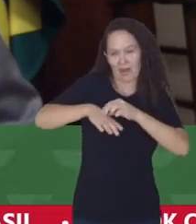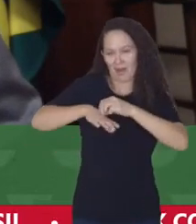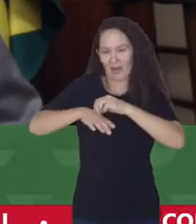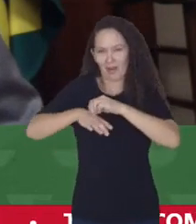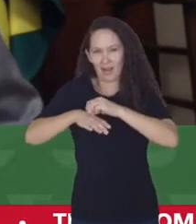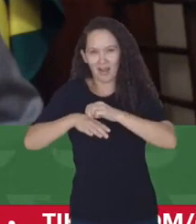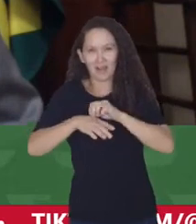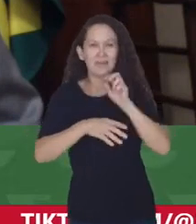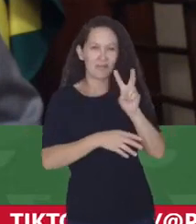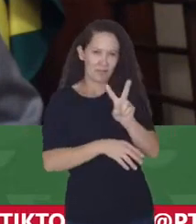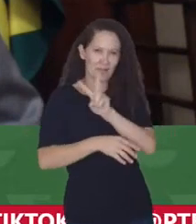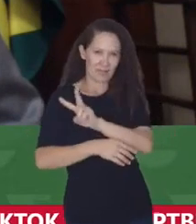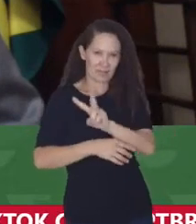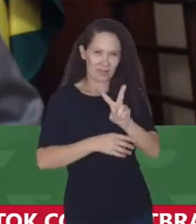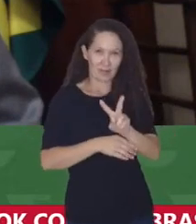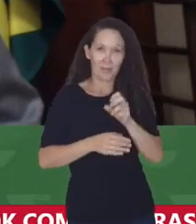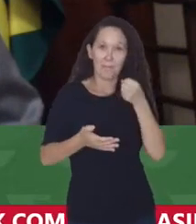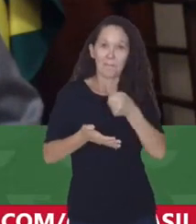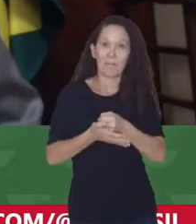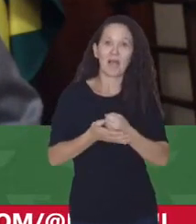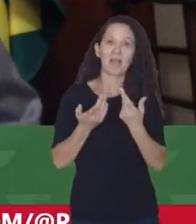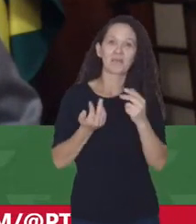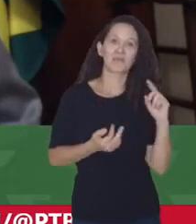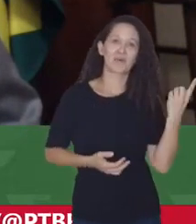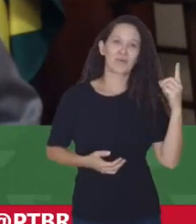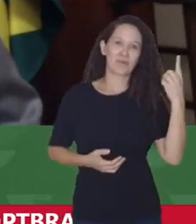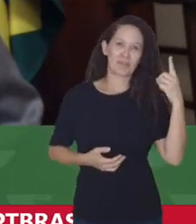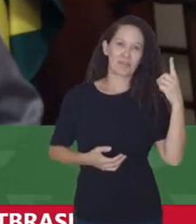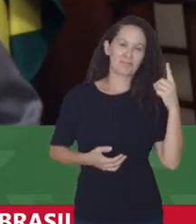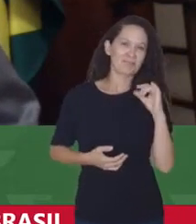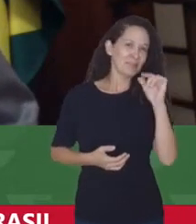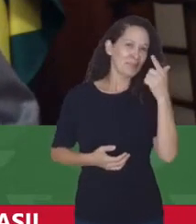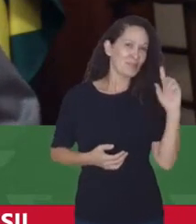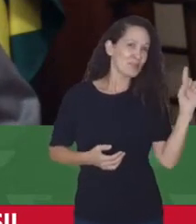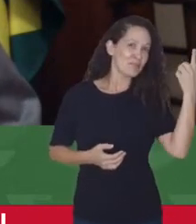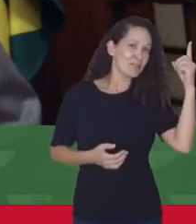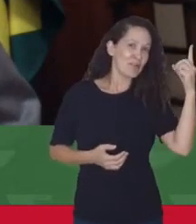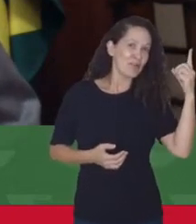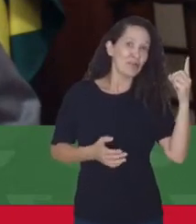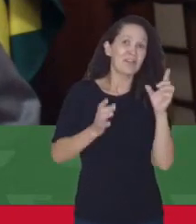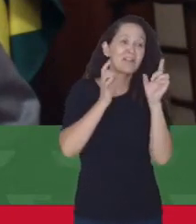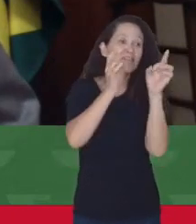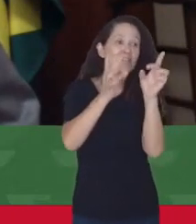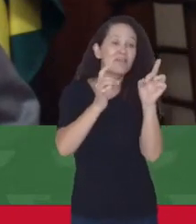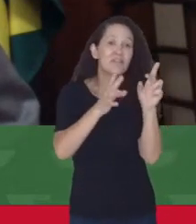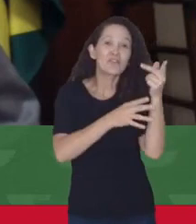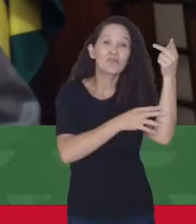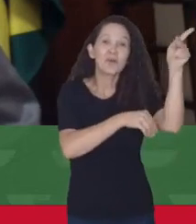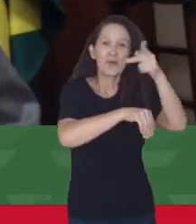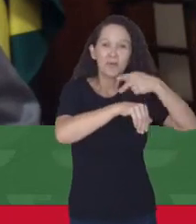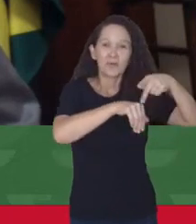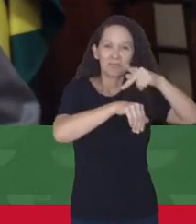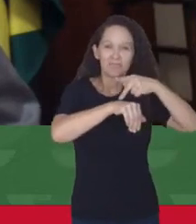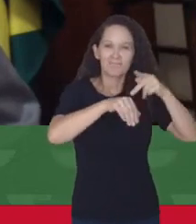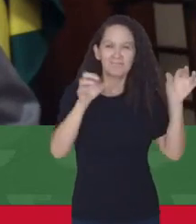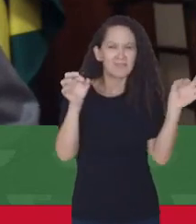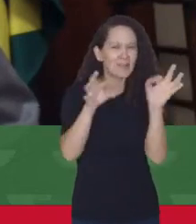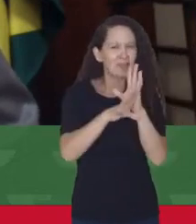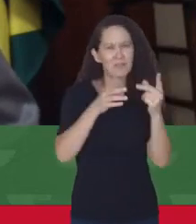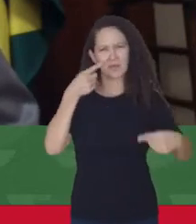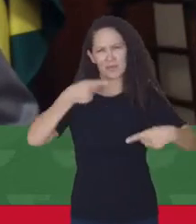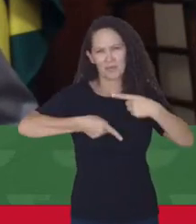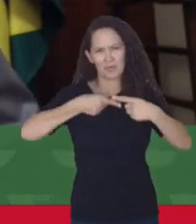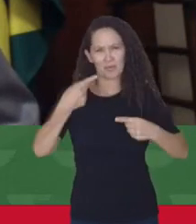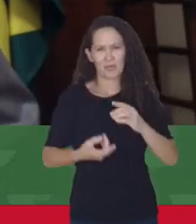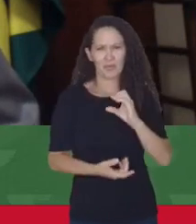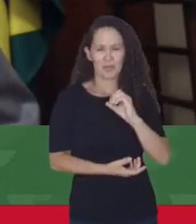proteína vegetal, tem que pagar em dólar também. Senão, ele será exportado. Acabou com toda a política da